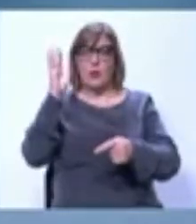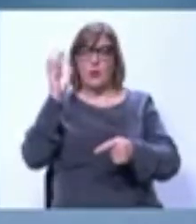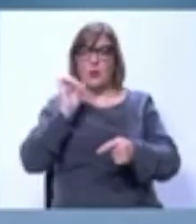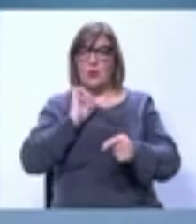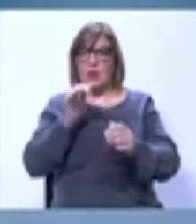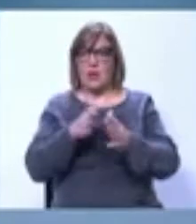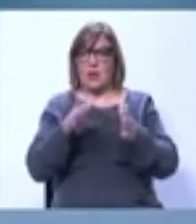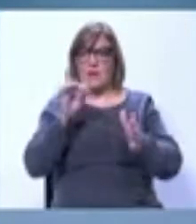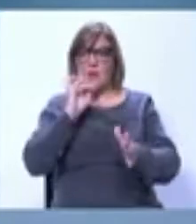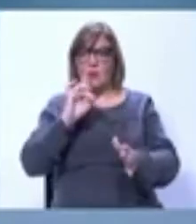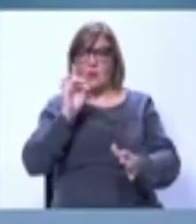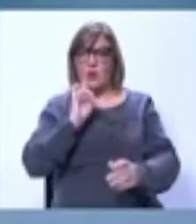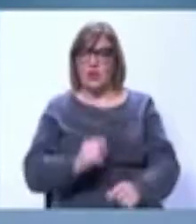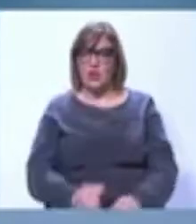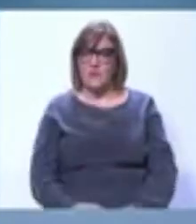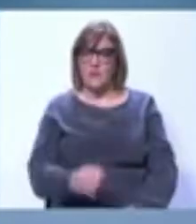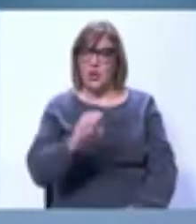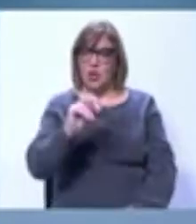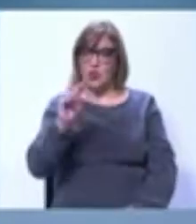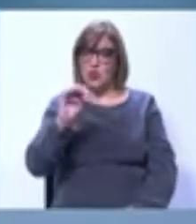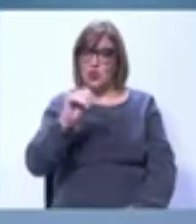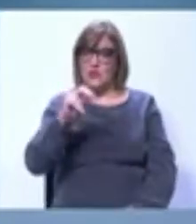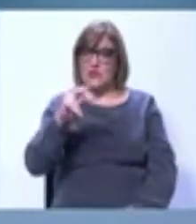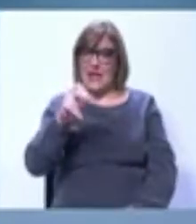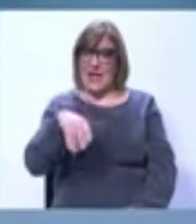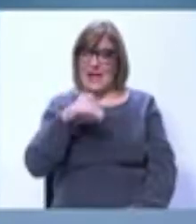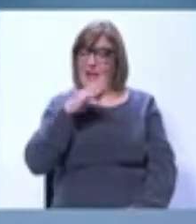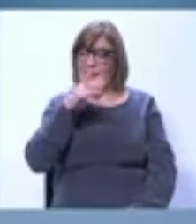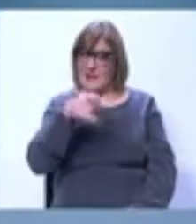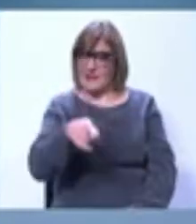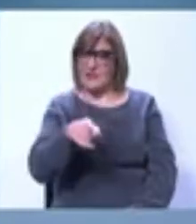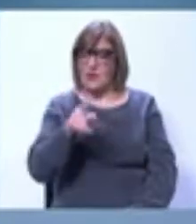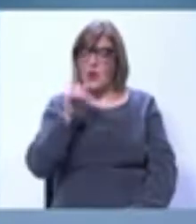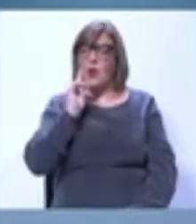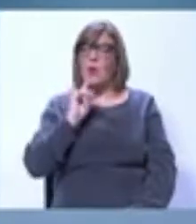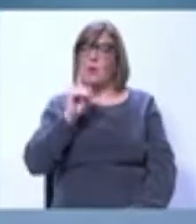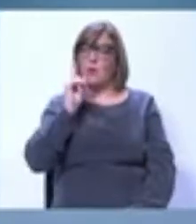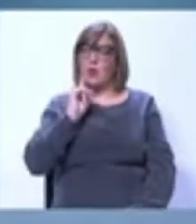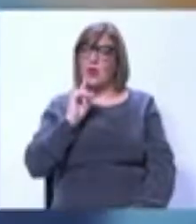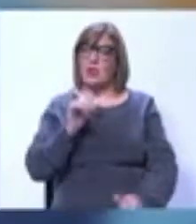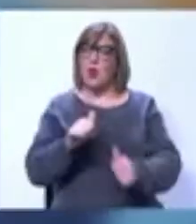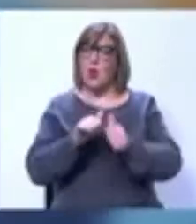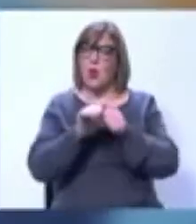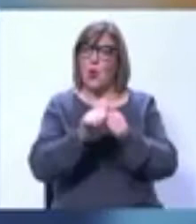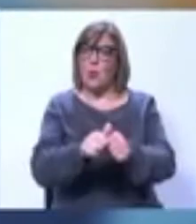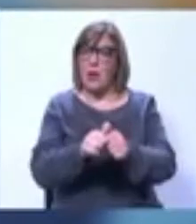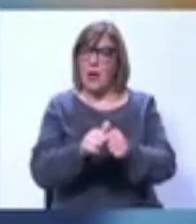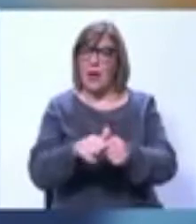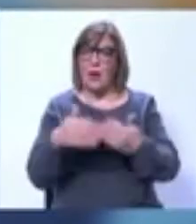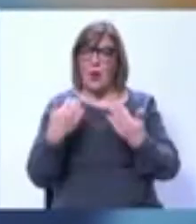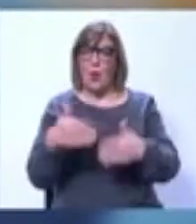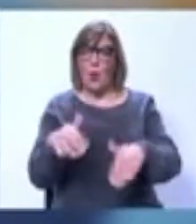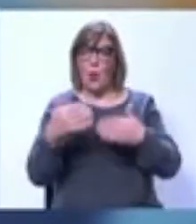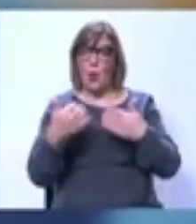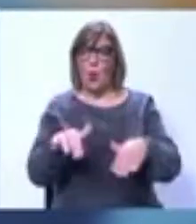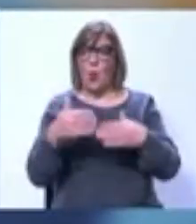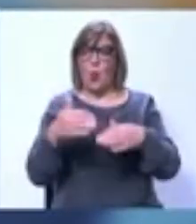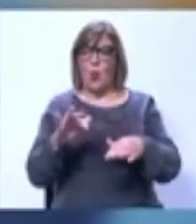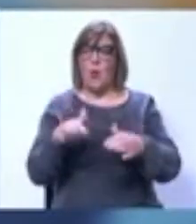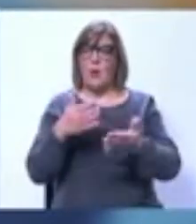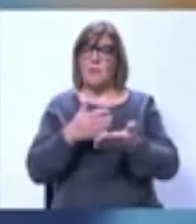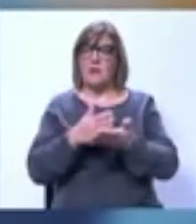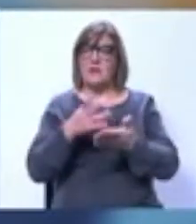alargado de mulheres mas a Suzana dizia isso mesmo aliás as mulheres são super acompanhados não é eu diria que nós